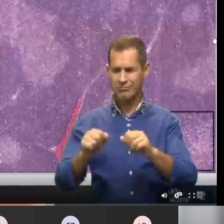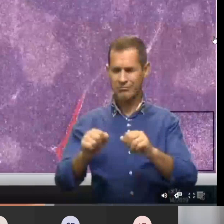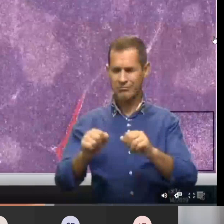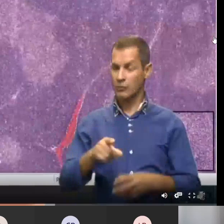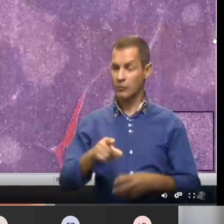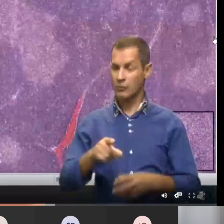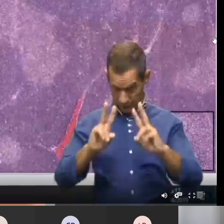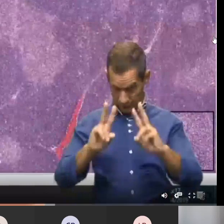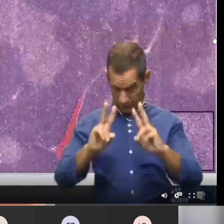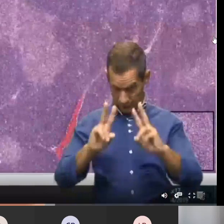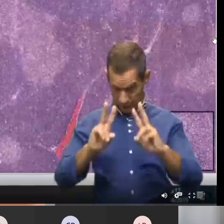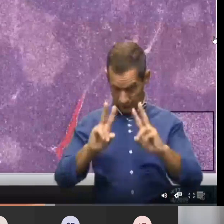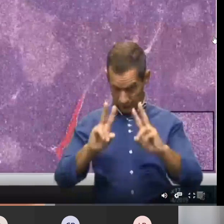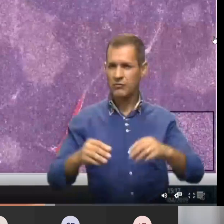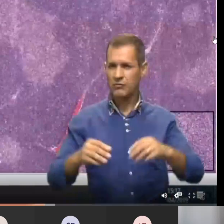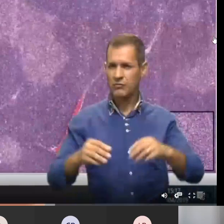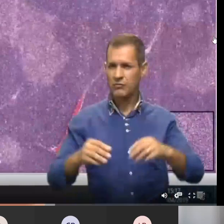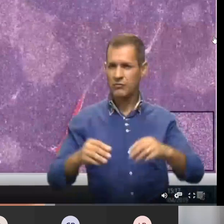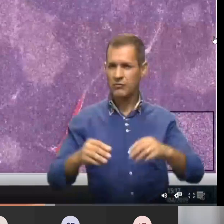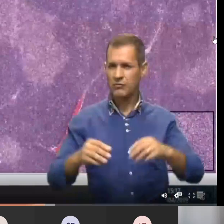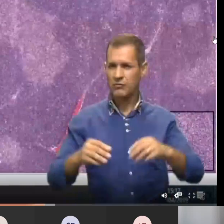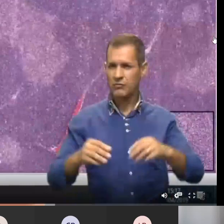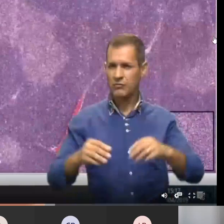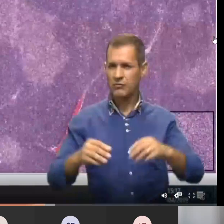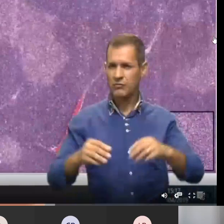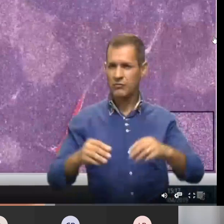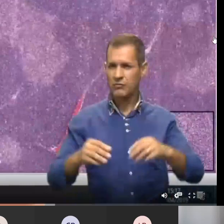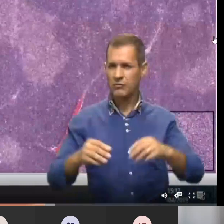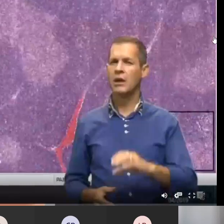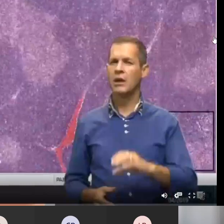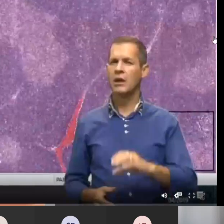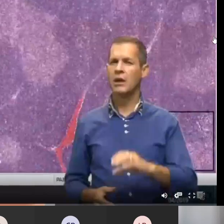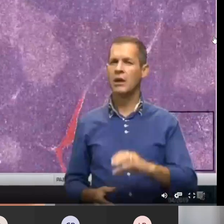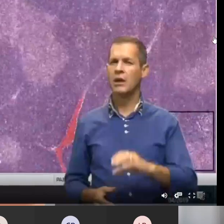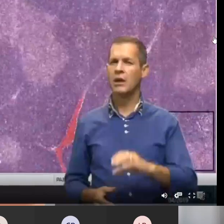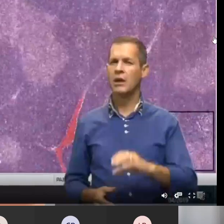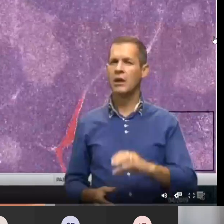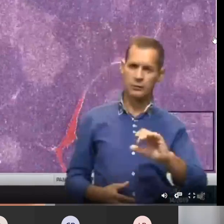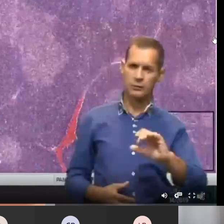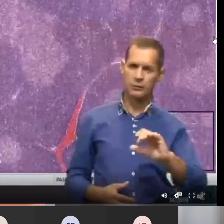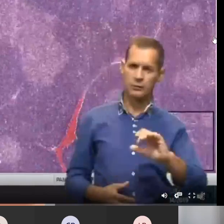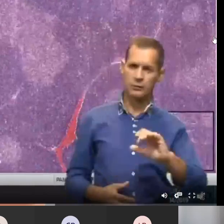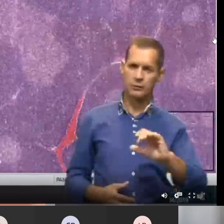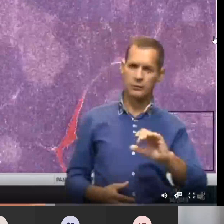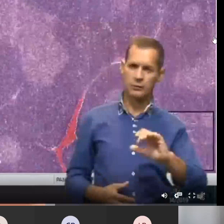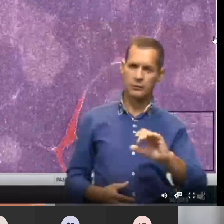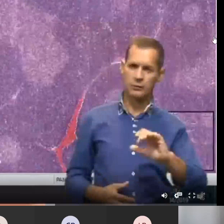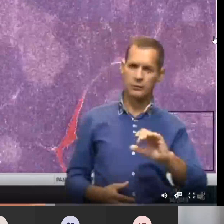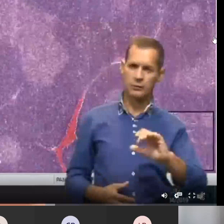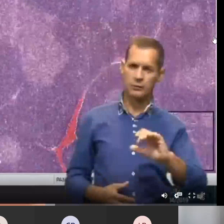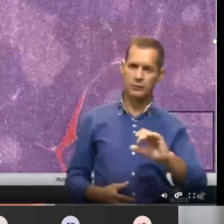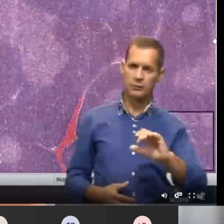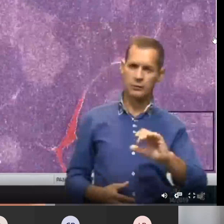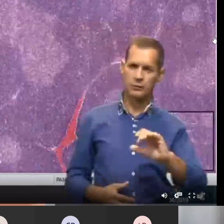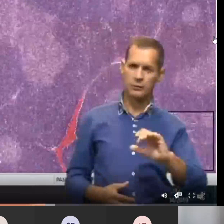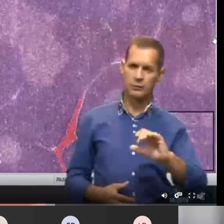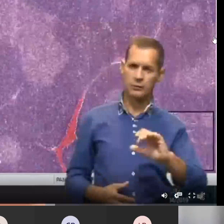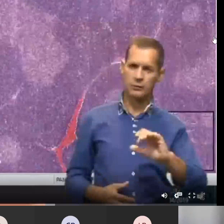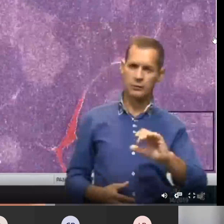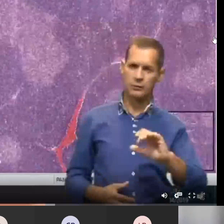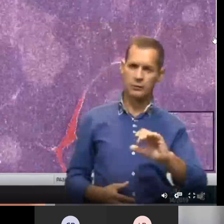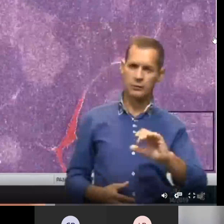Vocês conseguem diferenciar muito bem a região cortical da região medular, tanto em um menor aumento quanto